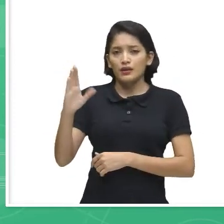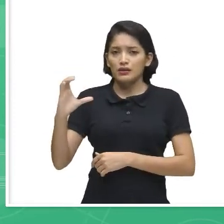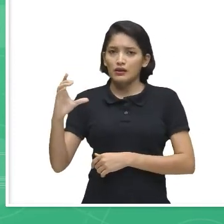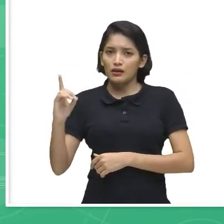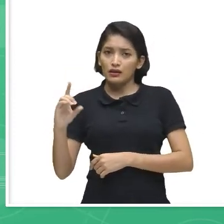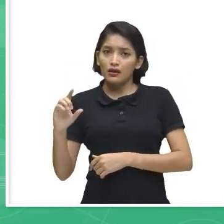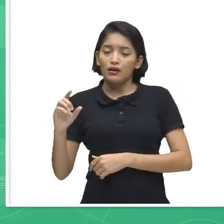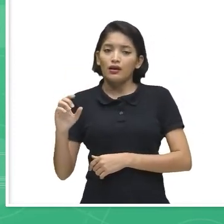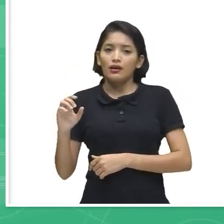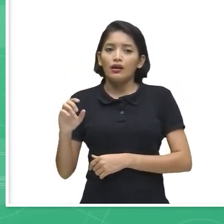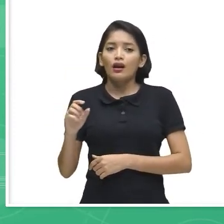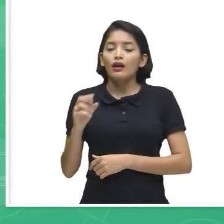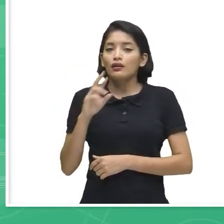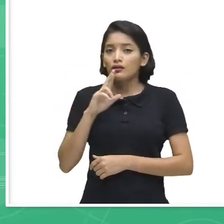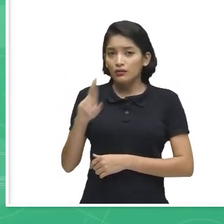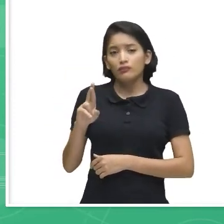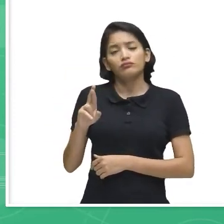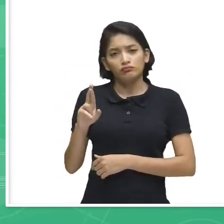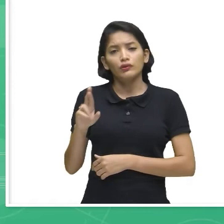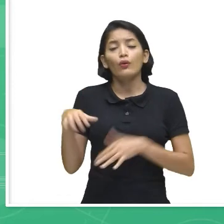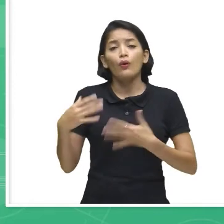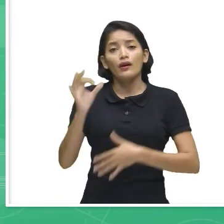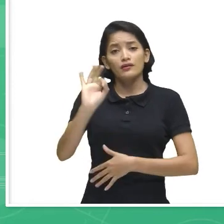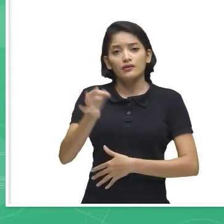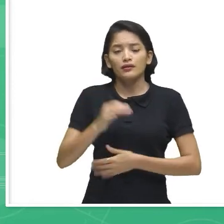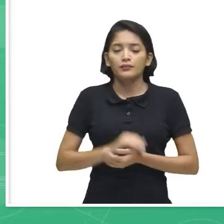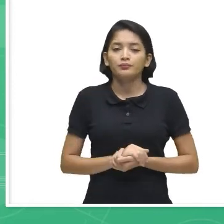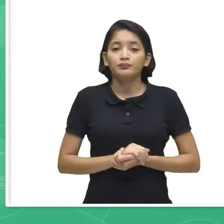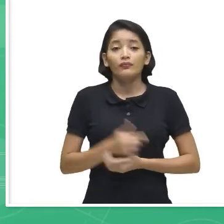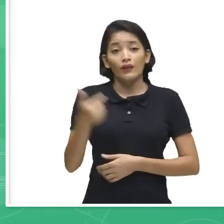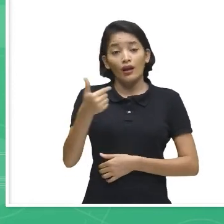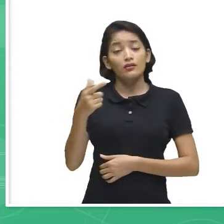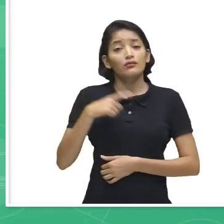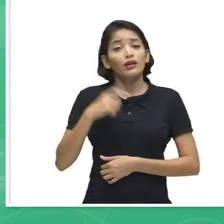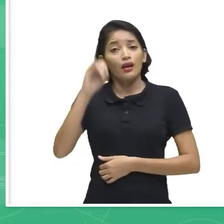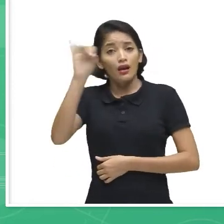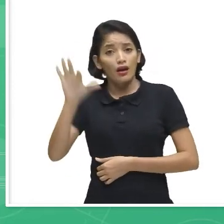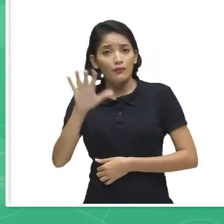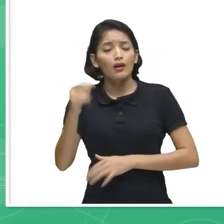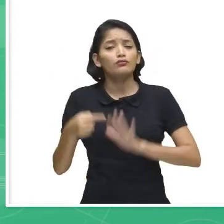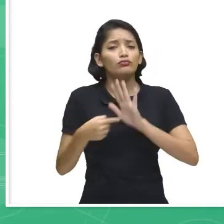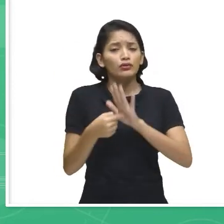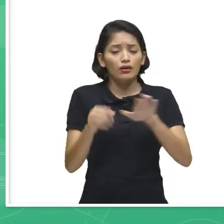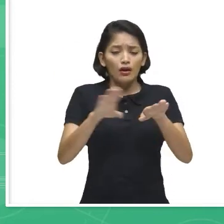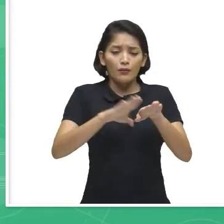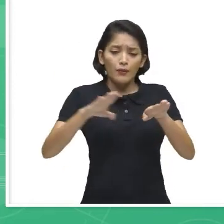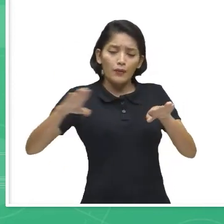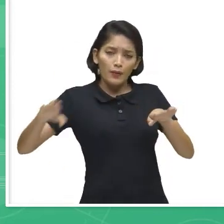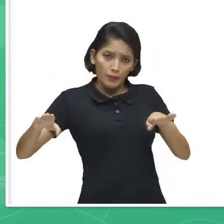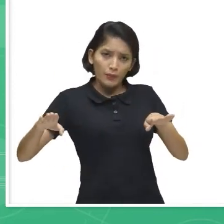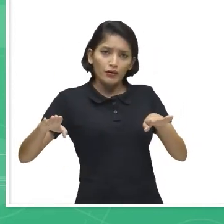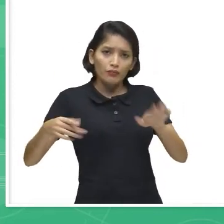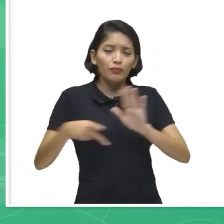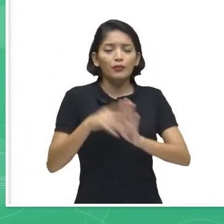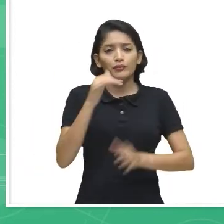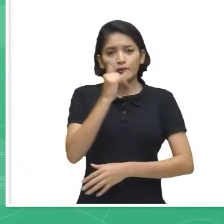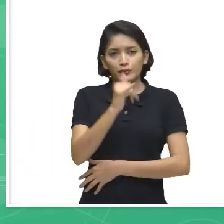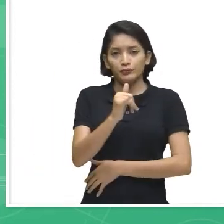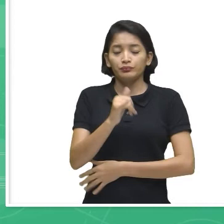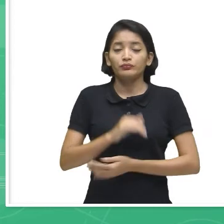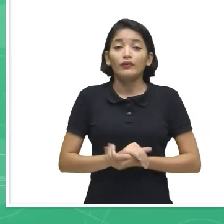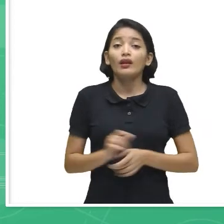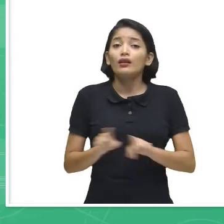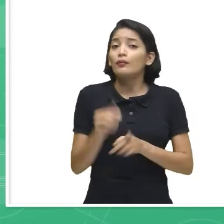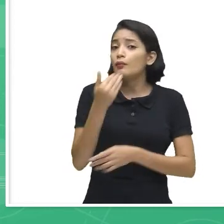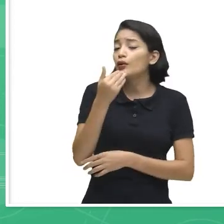alternativa correta. Na segunda questão, nós temos a figura que representa algumas superfícies equipotenciais no campo elétrico. E ele pede